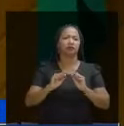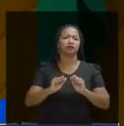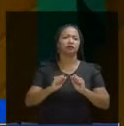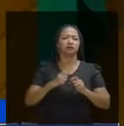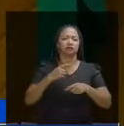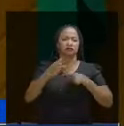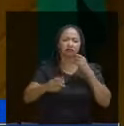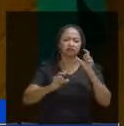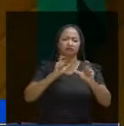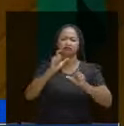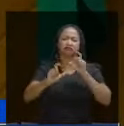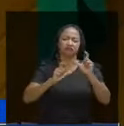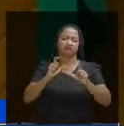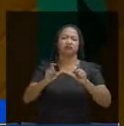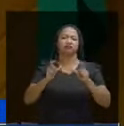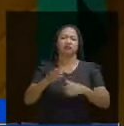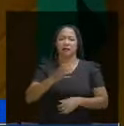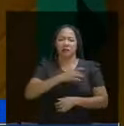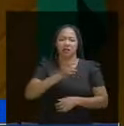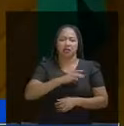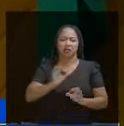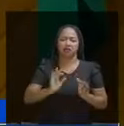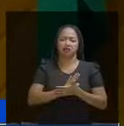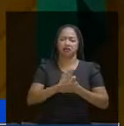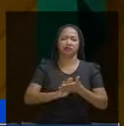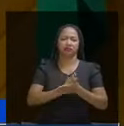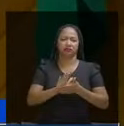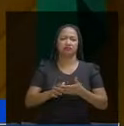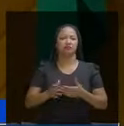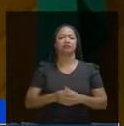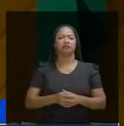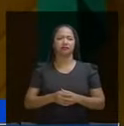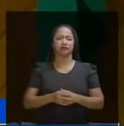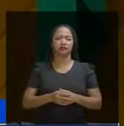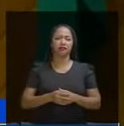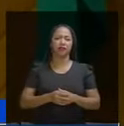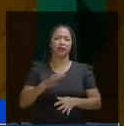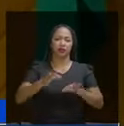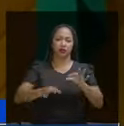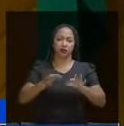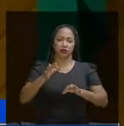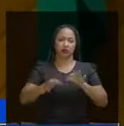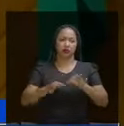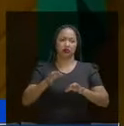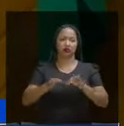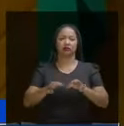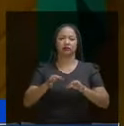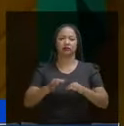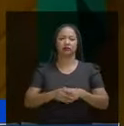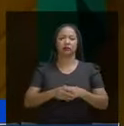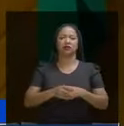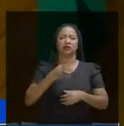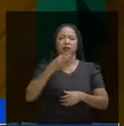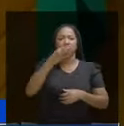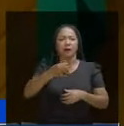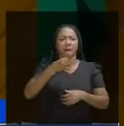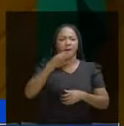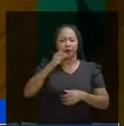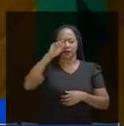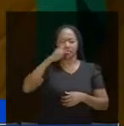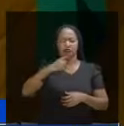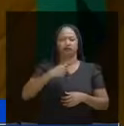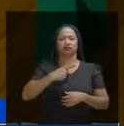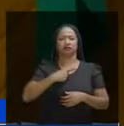sem medo de represálias. O excesso no sancionamento judicial de manifestações pessoais